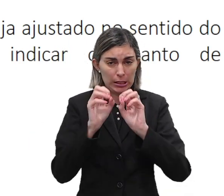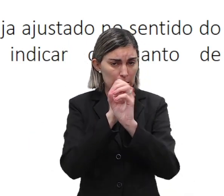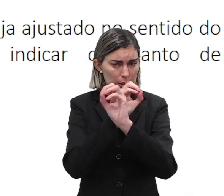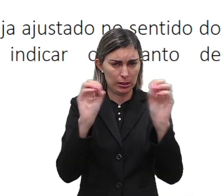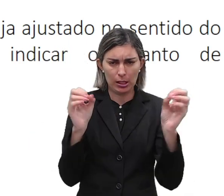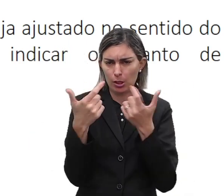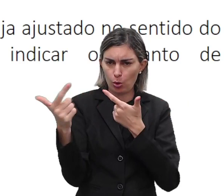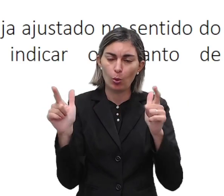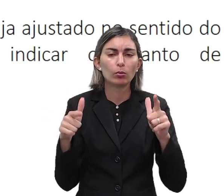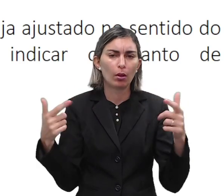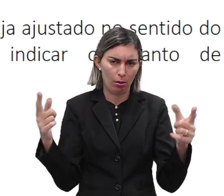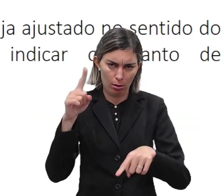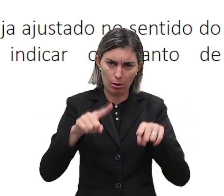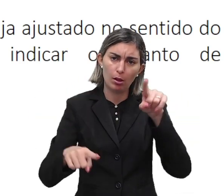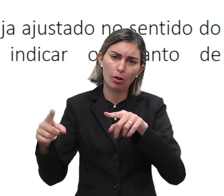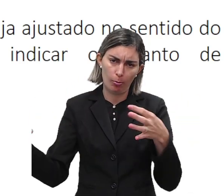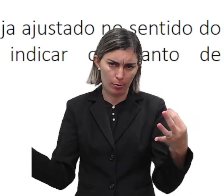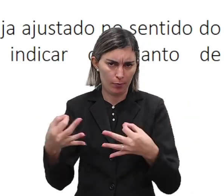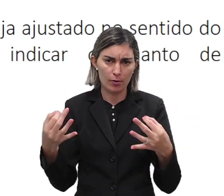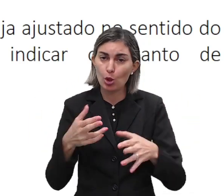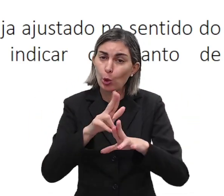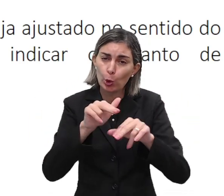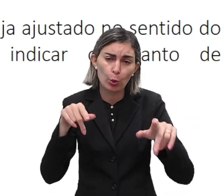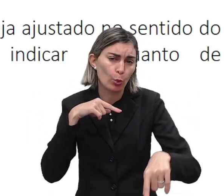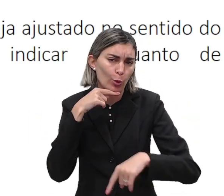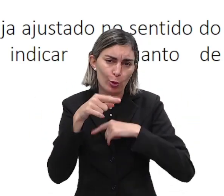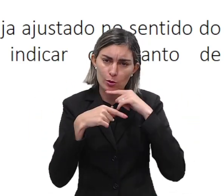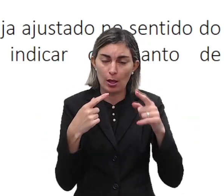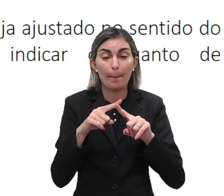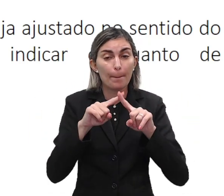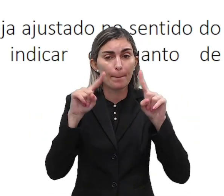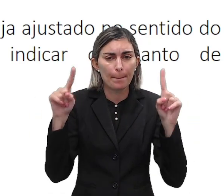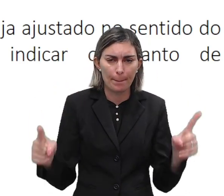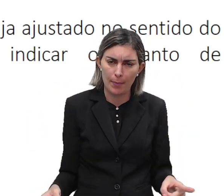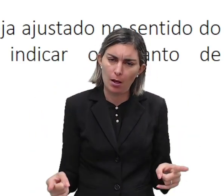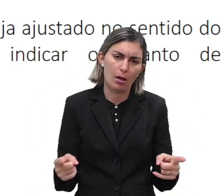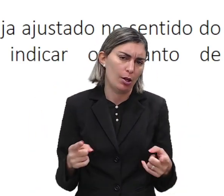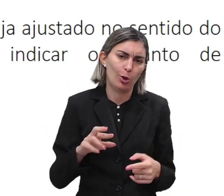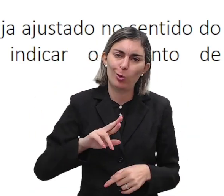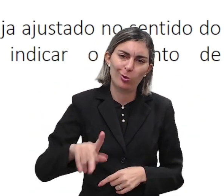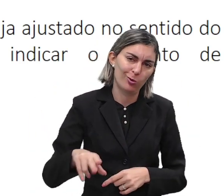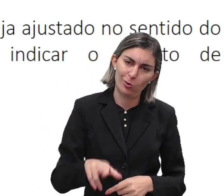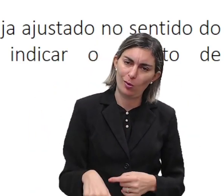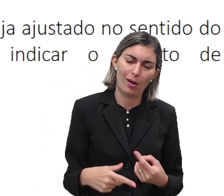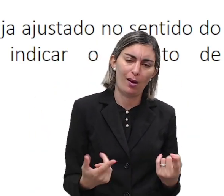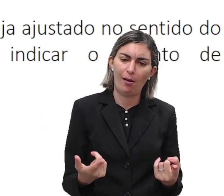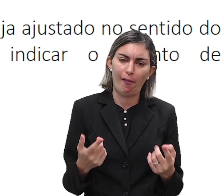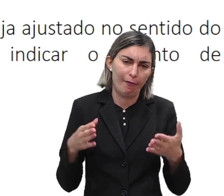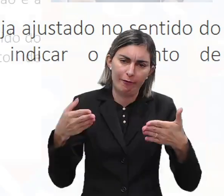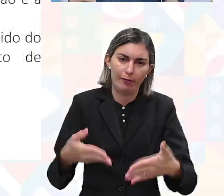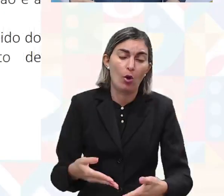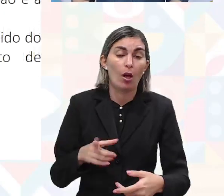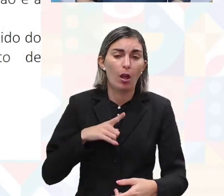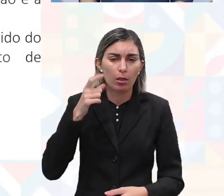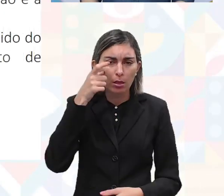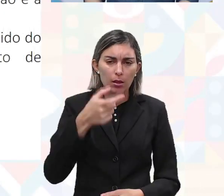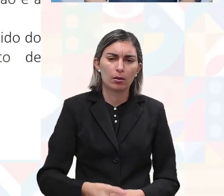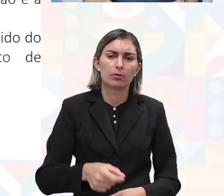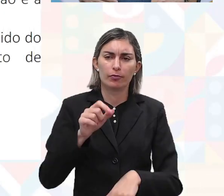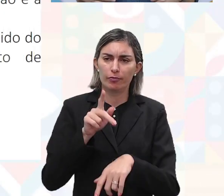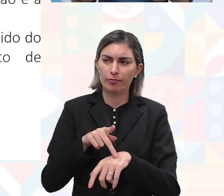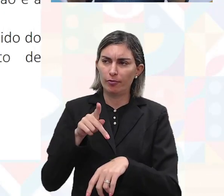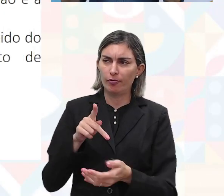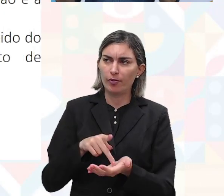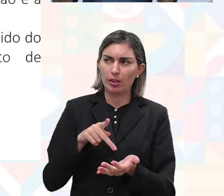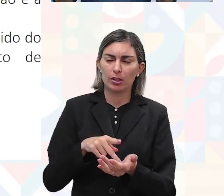esse nível de perfeição pode nunca ser atingido, mas essa não é a questão. A questão e o que interessa de fato é que o